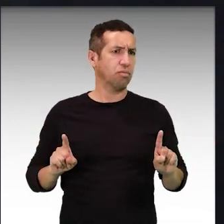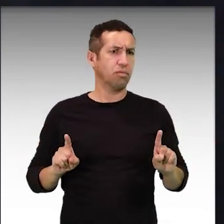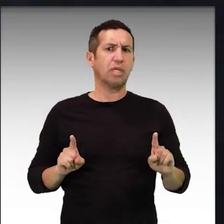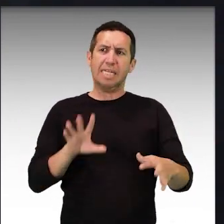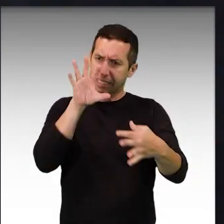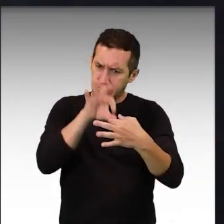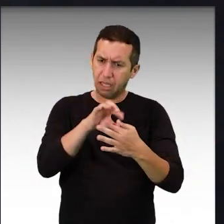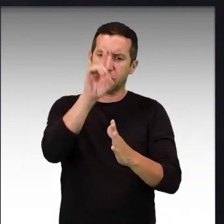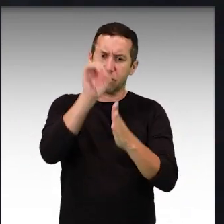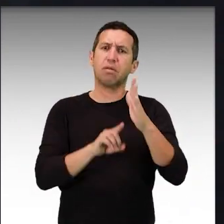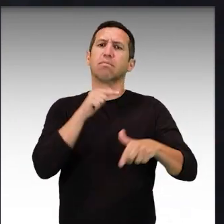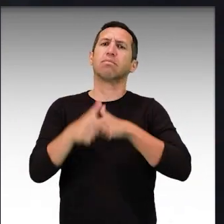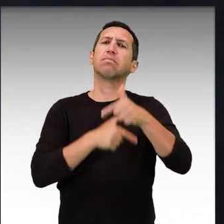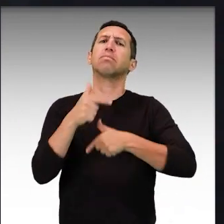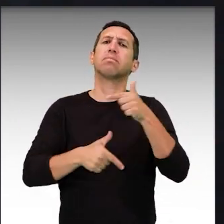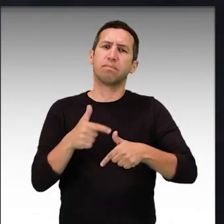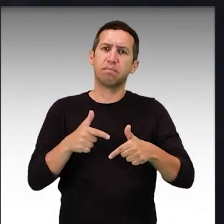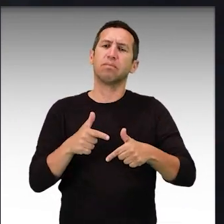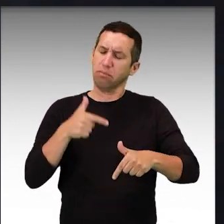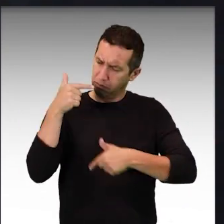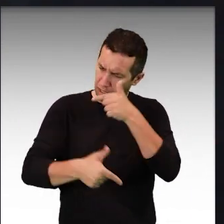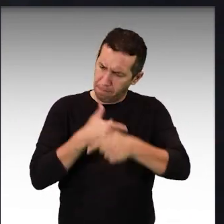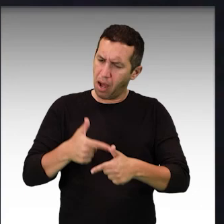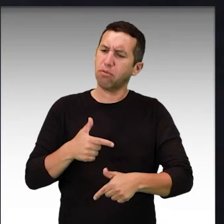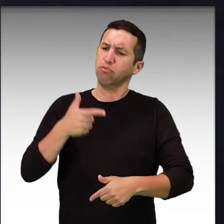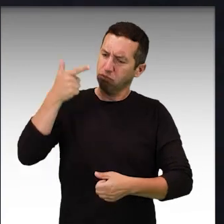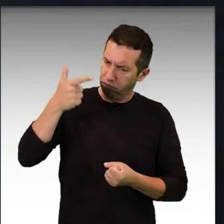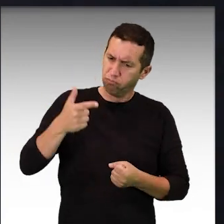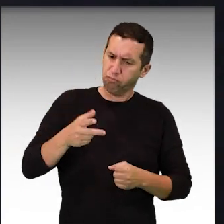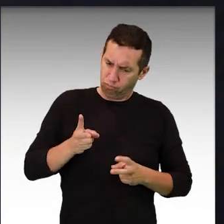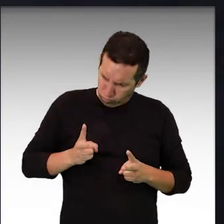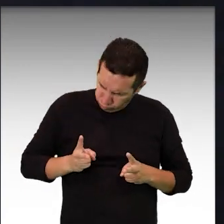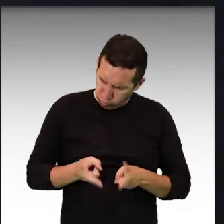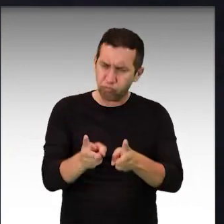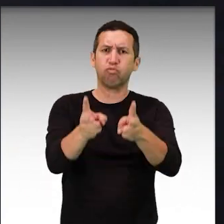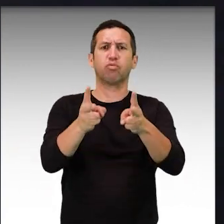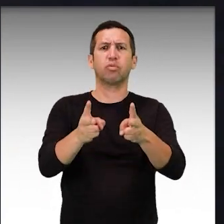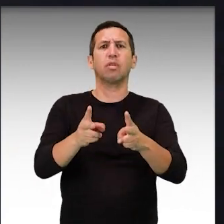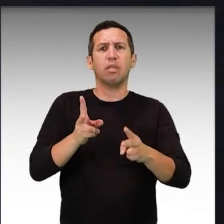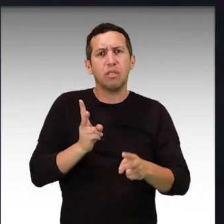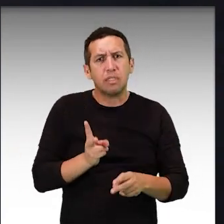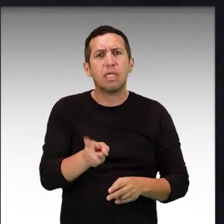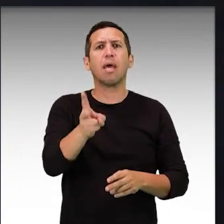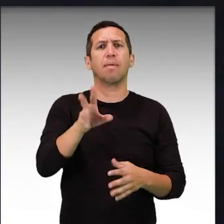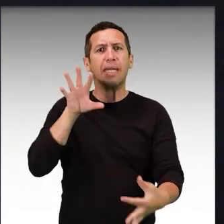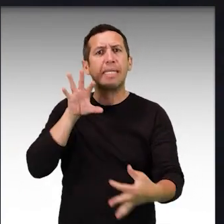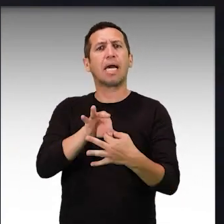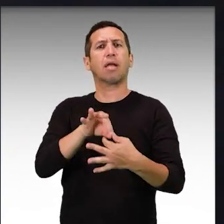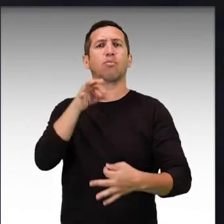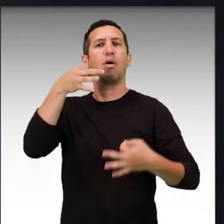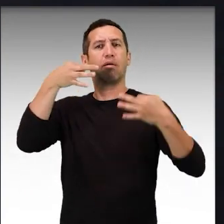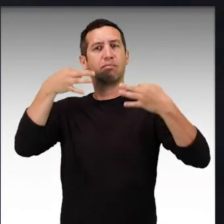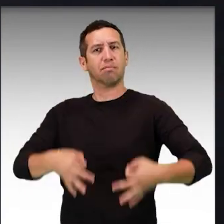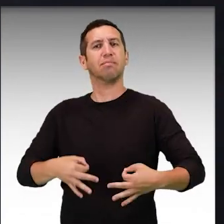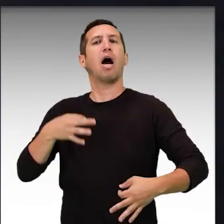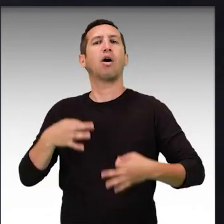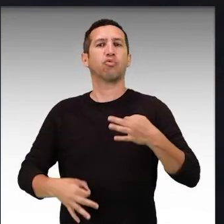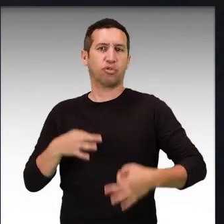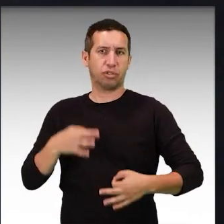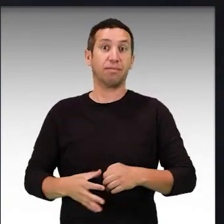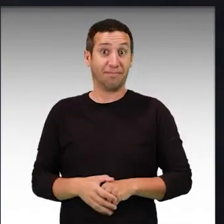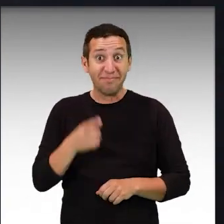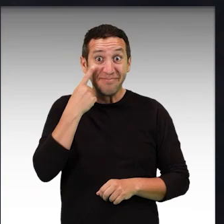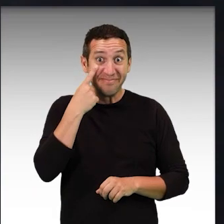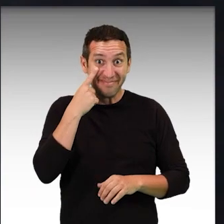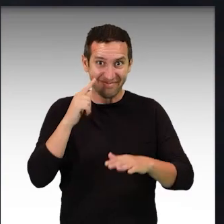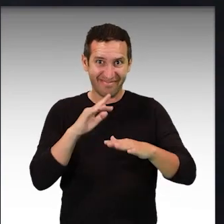qualquer tentativa de diminuição do patamar mínimo de direitos trabalhistas e um motor incessante para elevar esses direitos